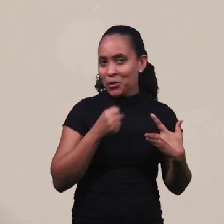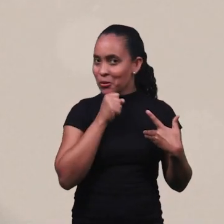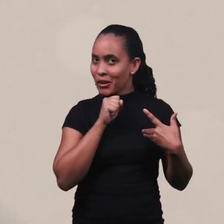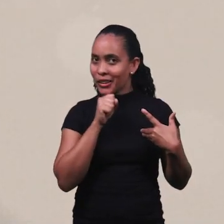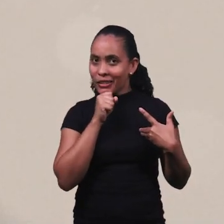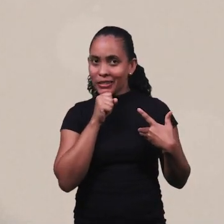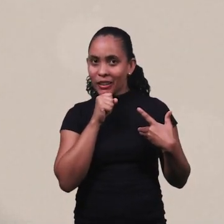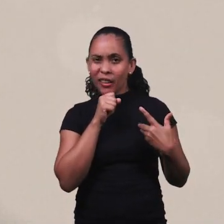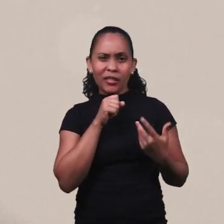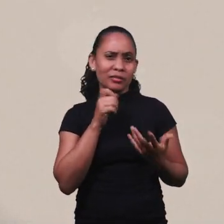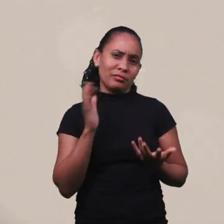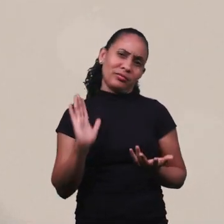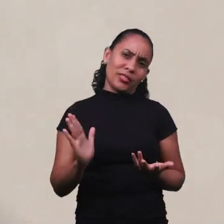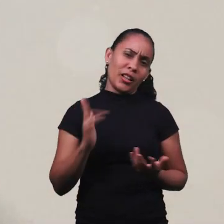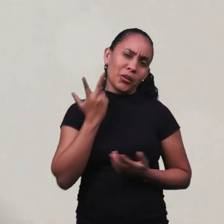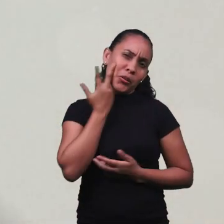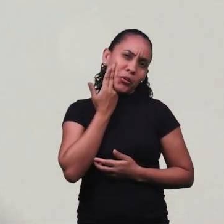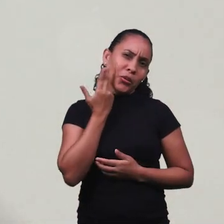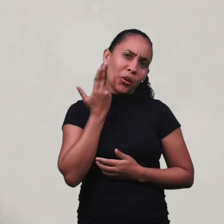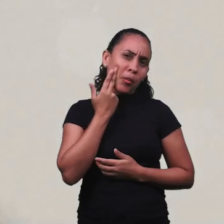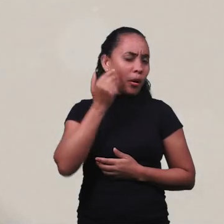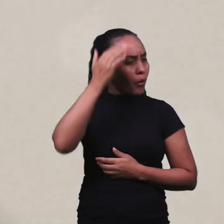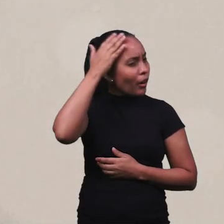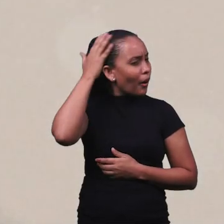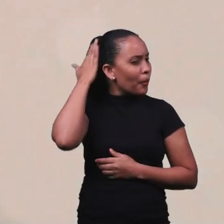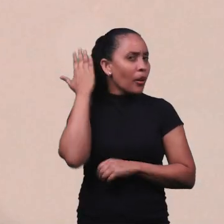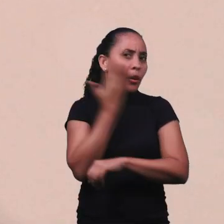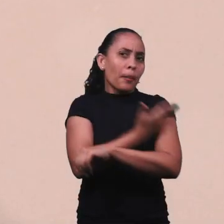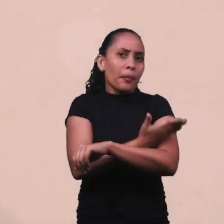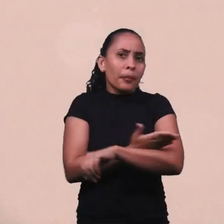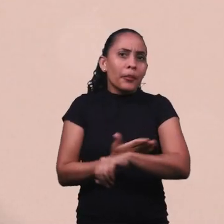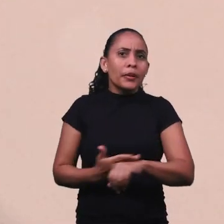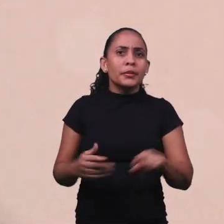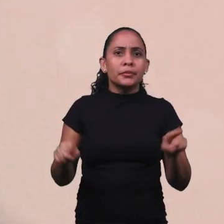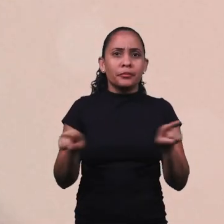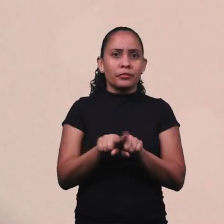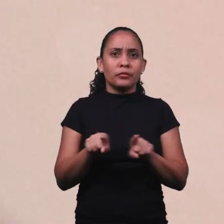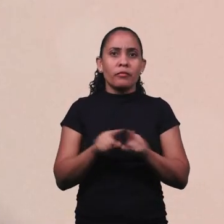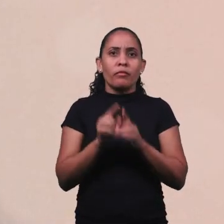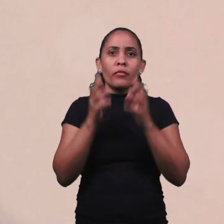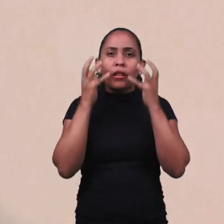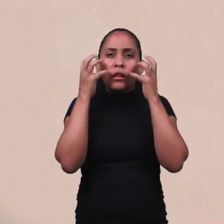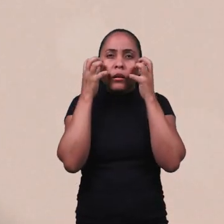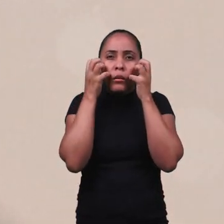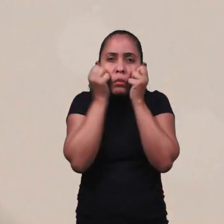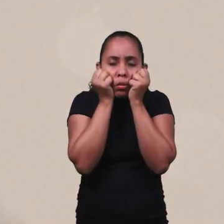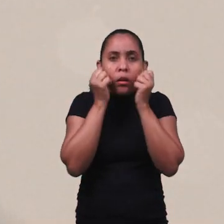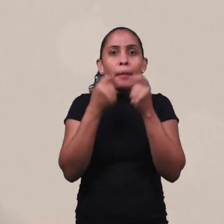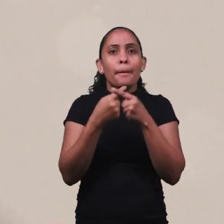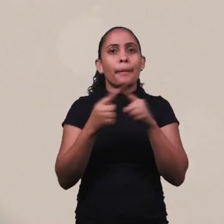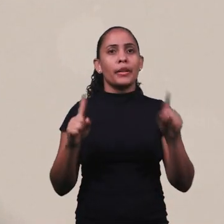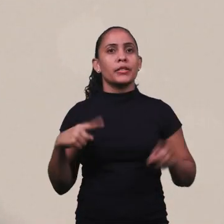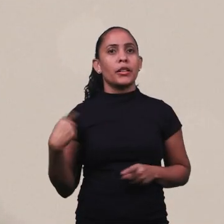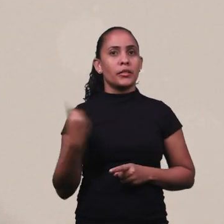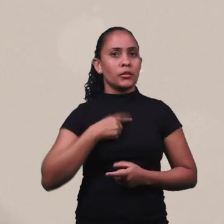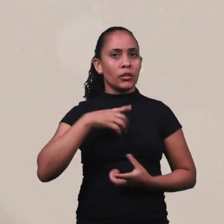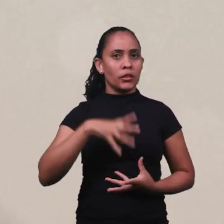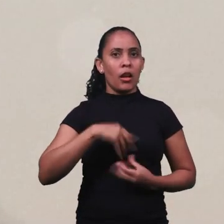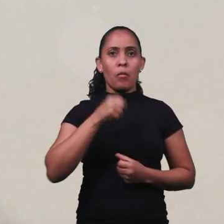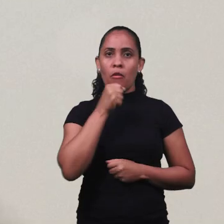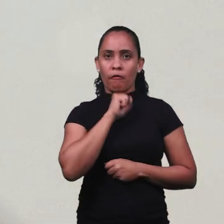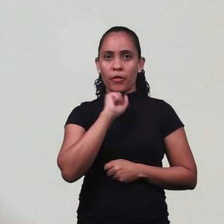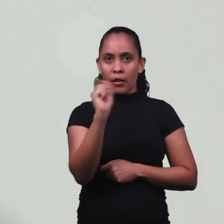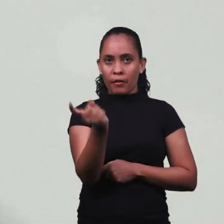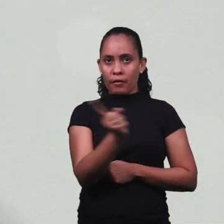não envelheceu, é muito natural. Cabelos brancos é natural também, as rugas aparecem, mas a nossa alma ela